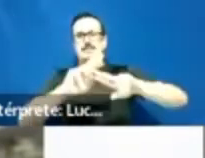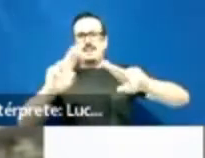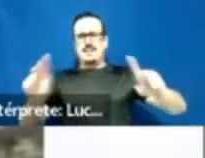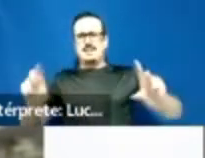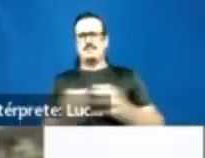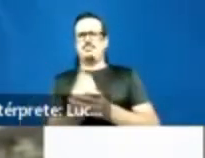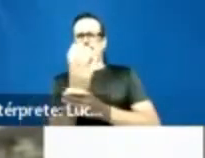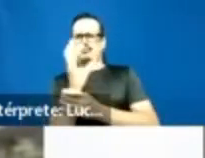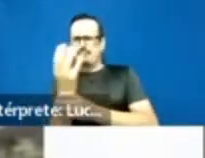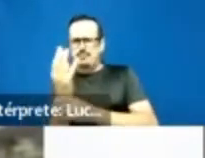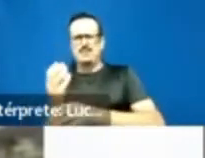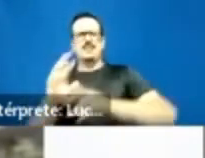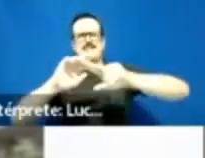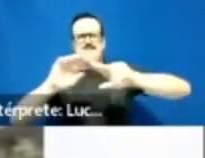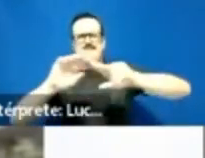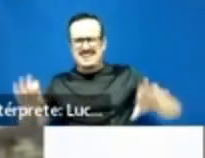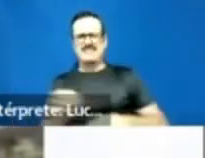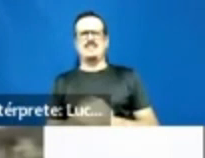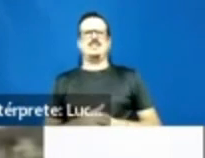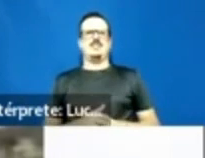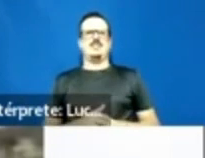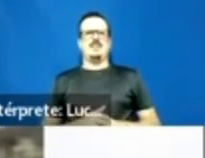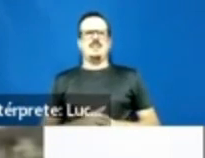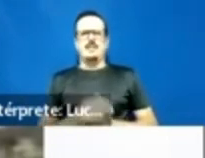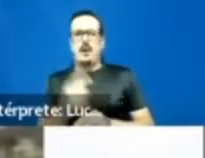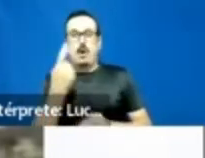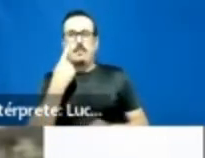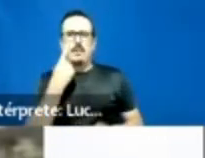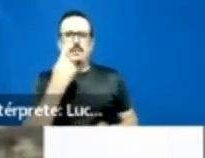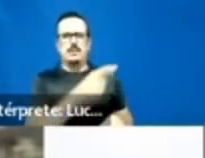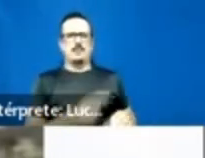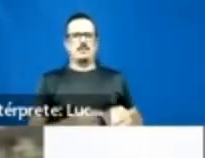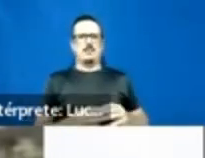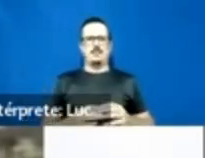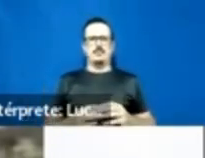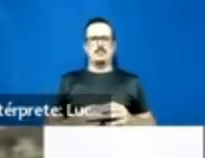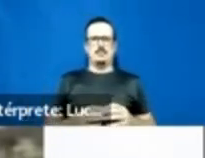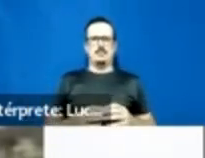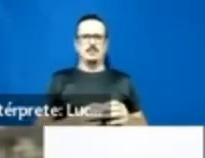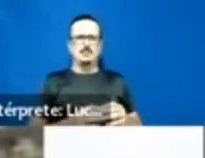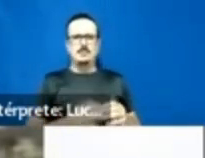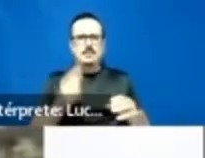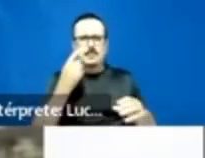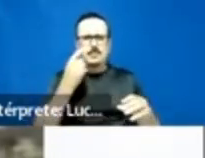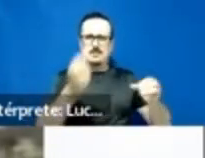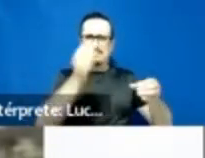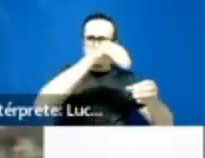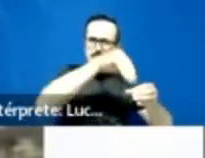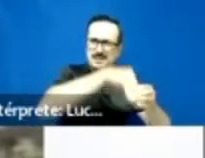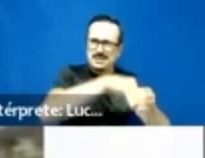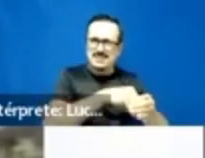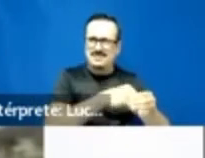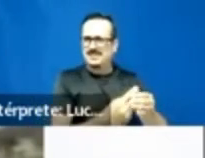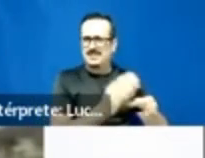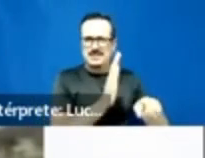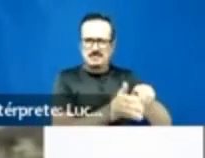feito lá atrás. Então, nós tínhamos os canteiros de cebolinha. A cebolinha, as folhas, a cebolinha. Aqui,